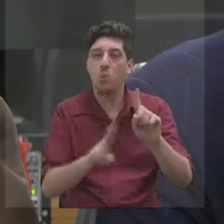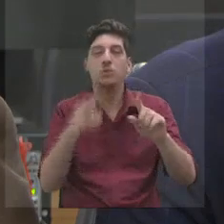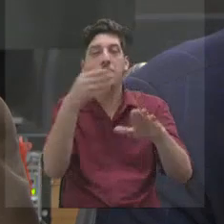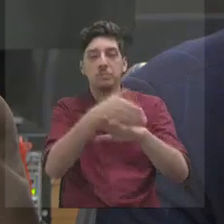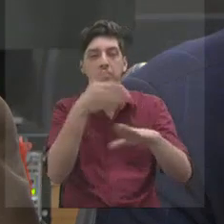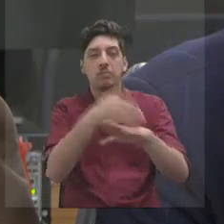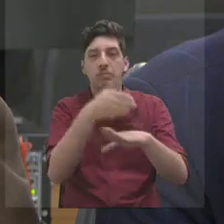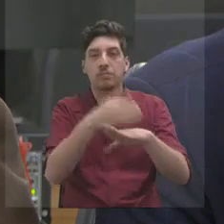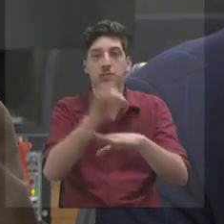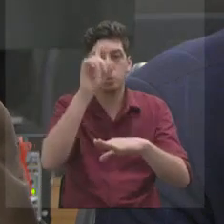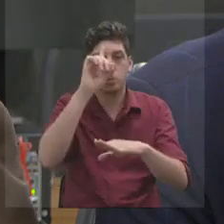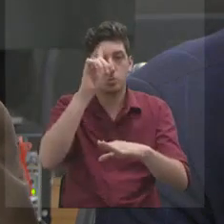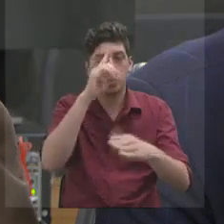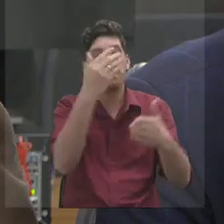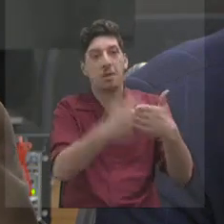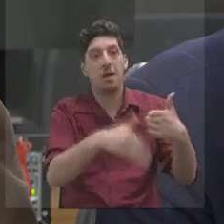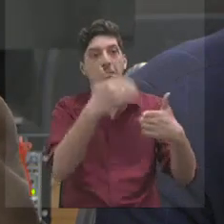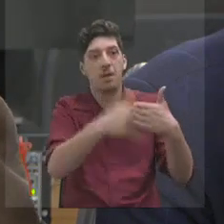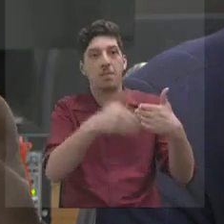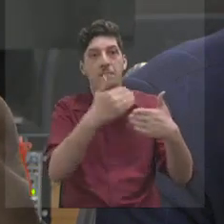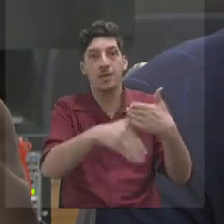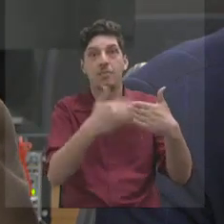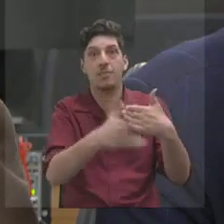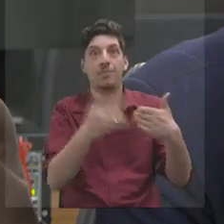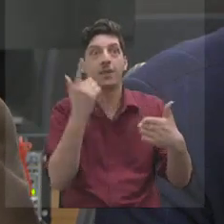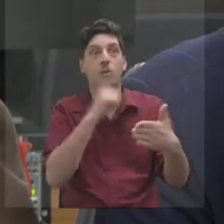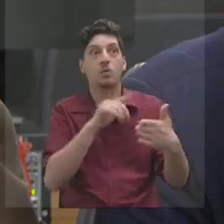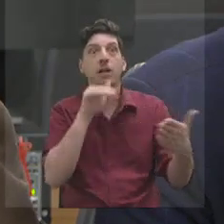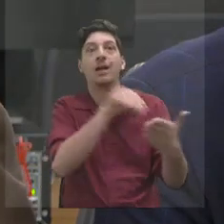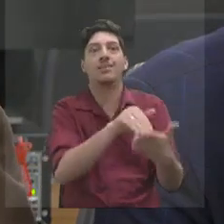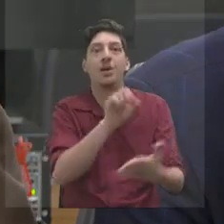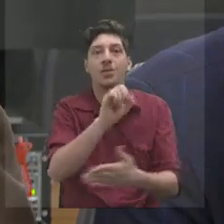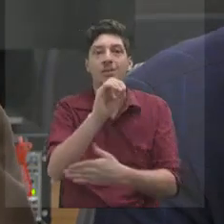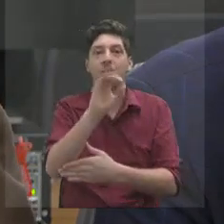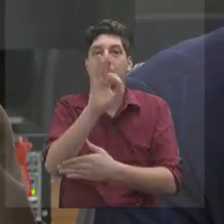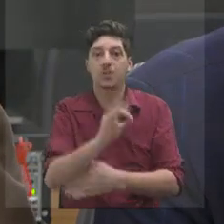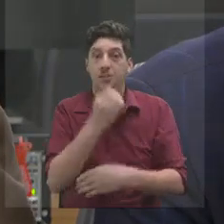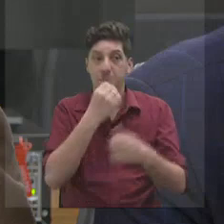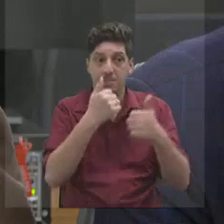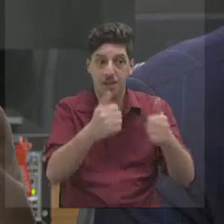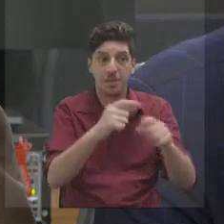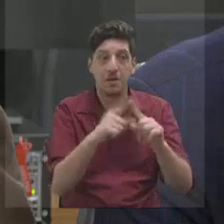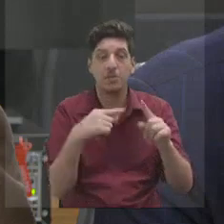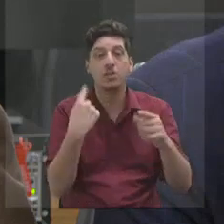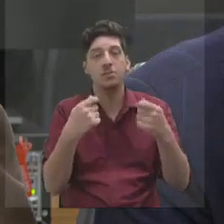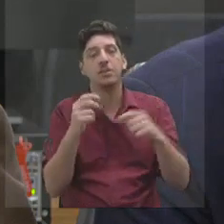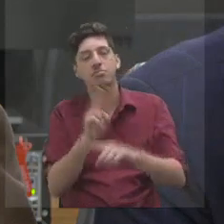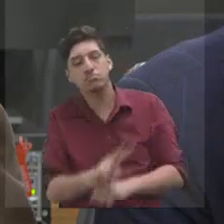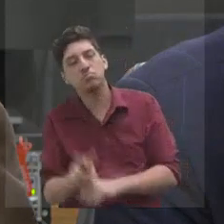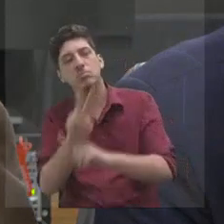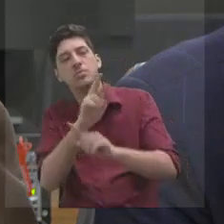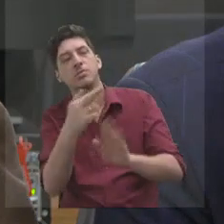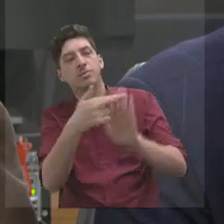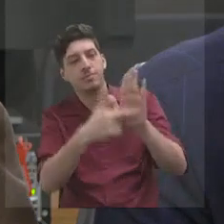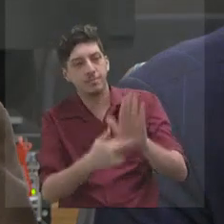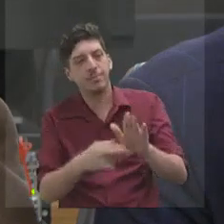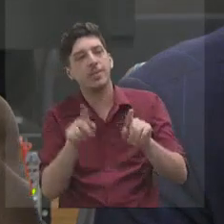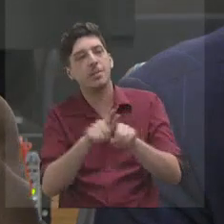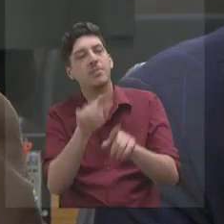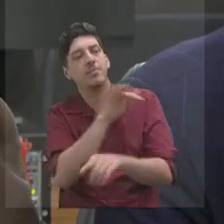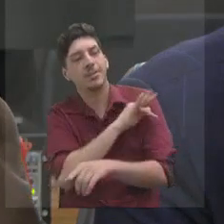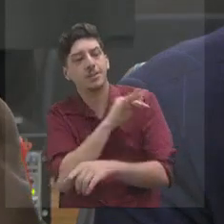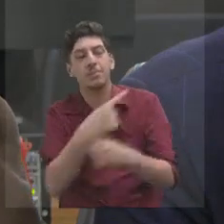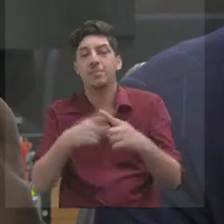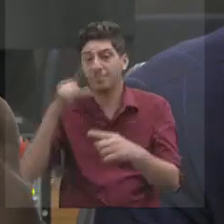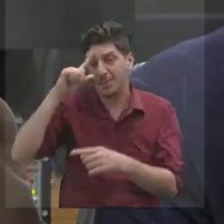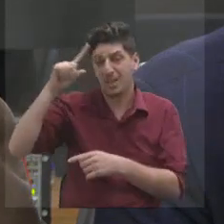né ter até 80% de desconto no entanto nós precisamos acompanhar isso através de uma regulação da fiscalização porque no dia a dia